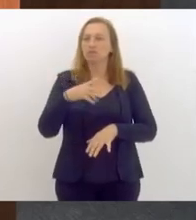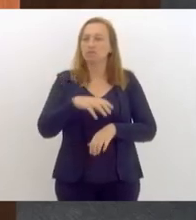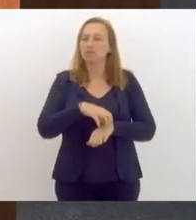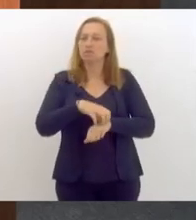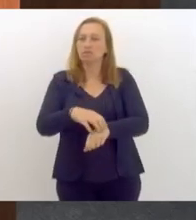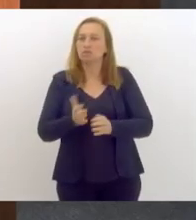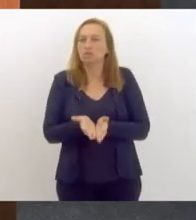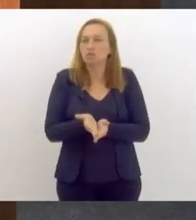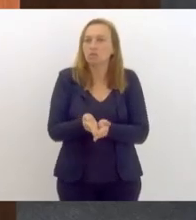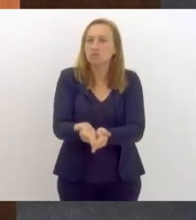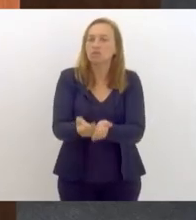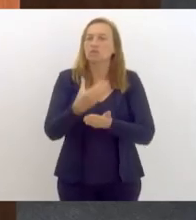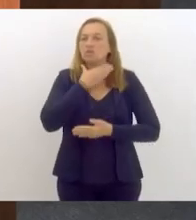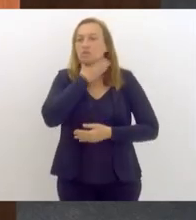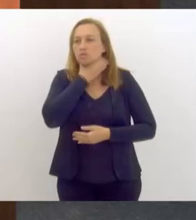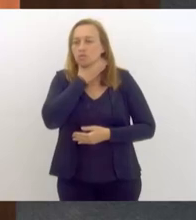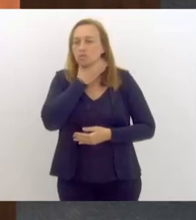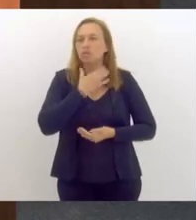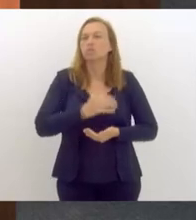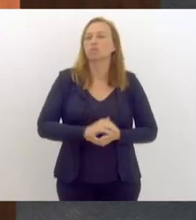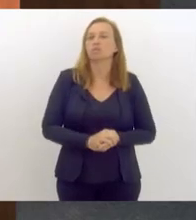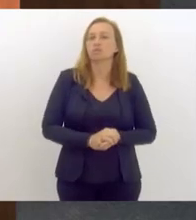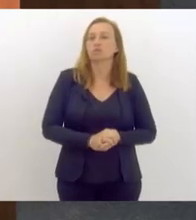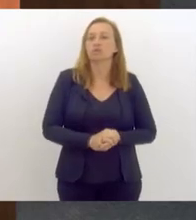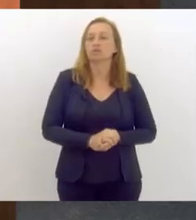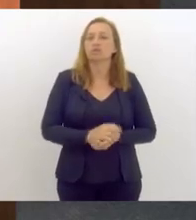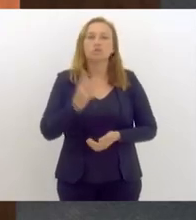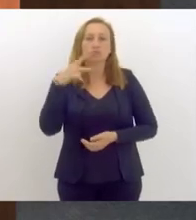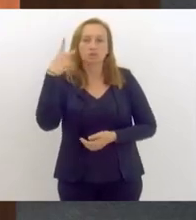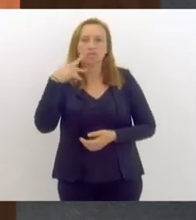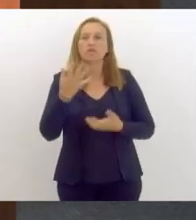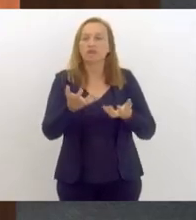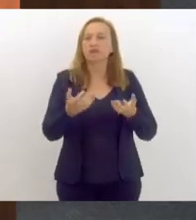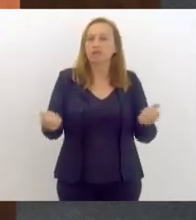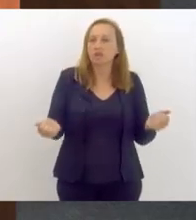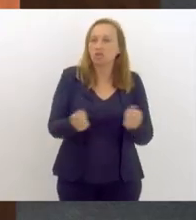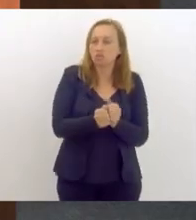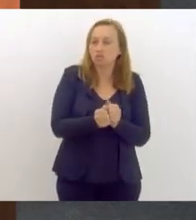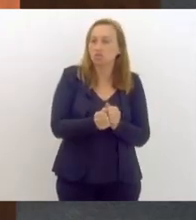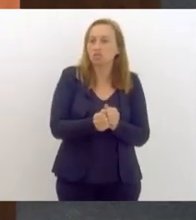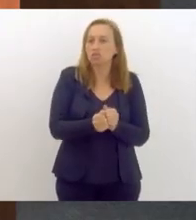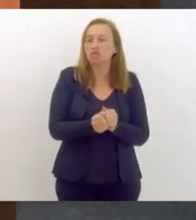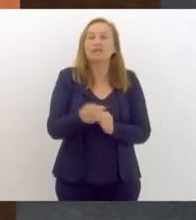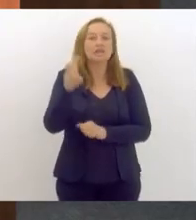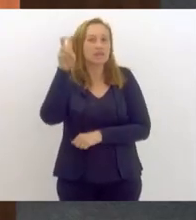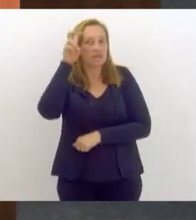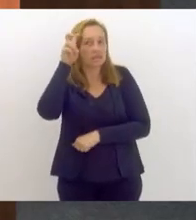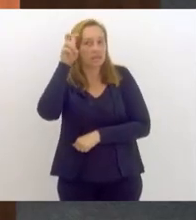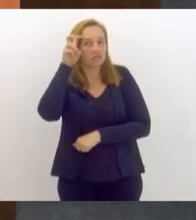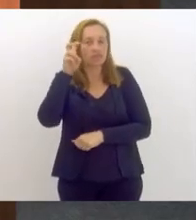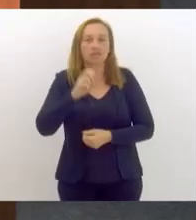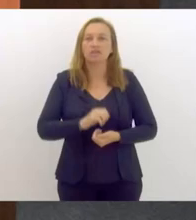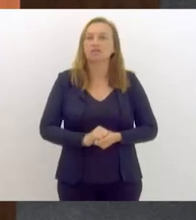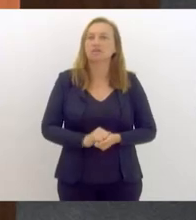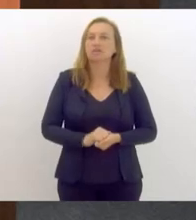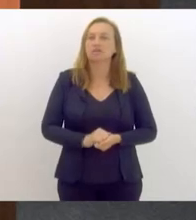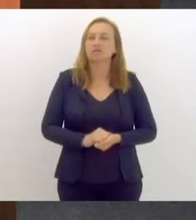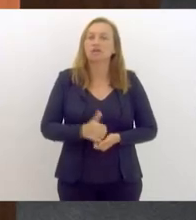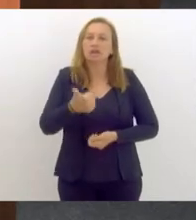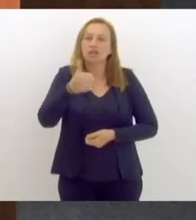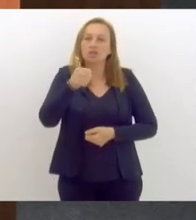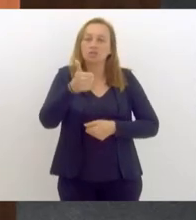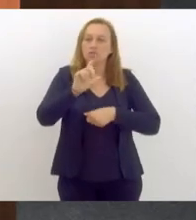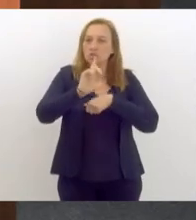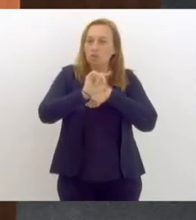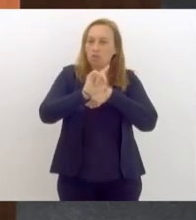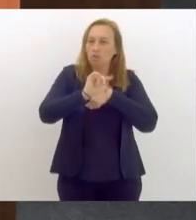discutir essa crise que está enfrentando as marcas vamos parlamentares que queiram participar e na quinta-feira às 11